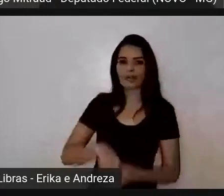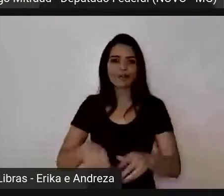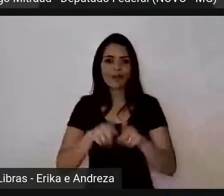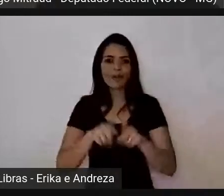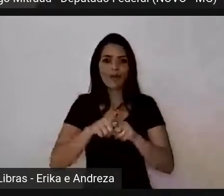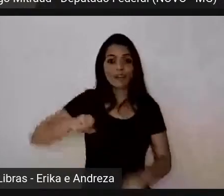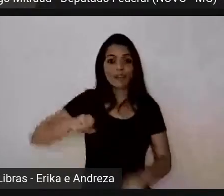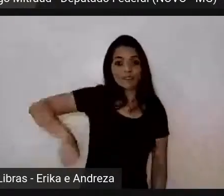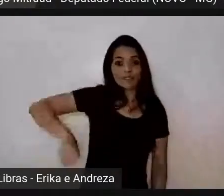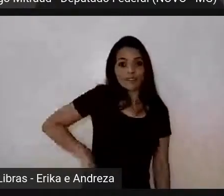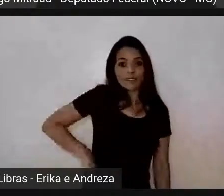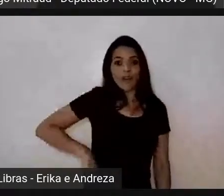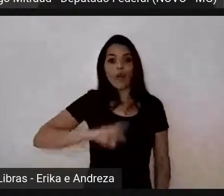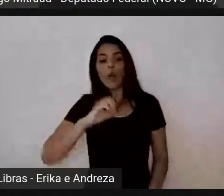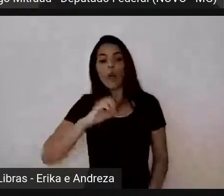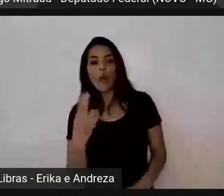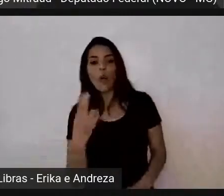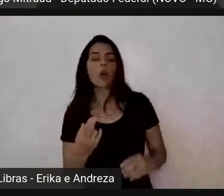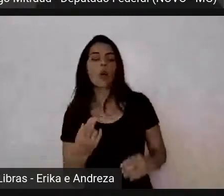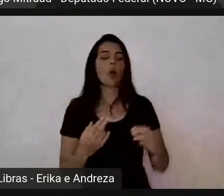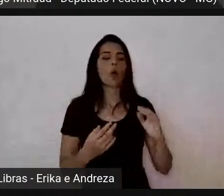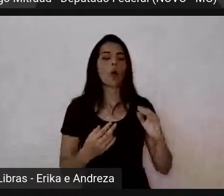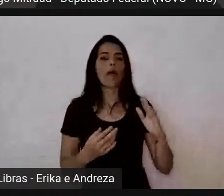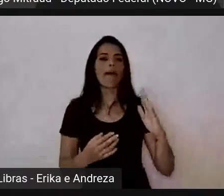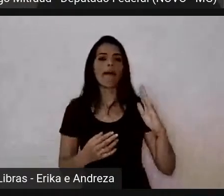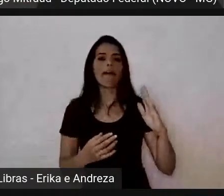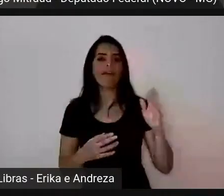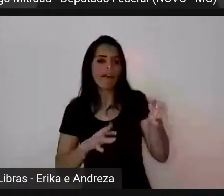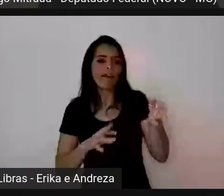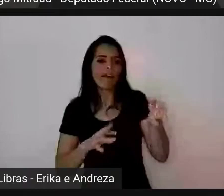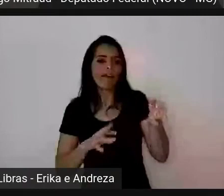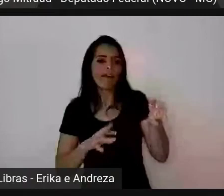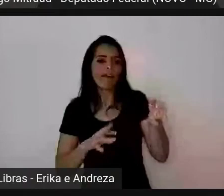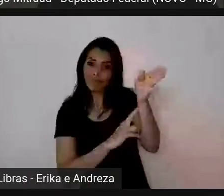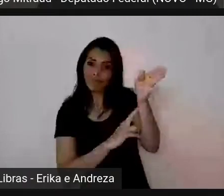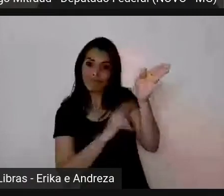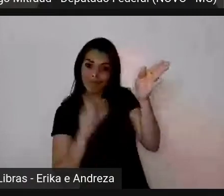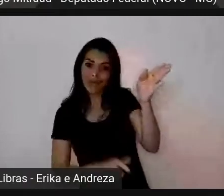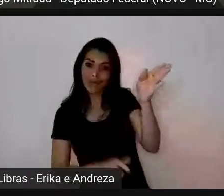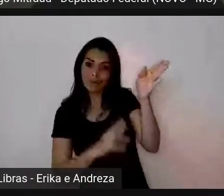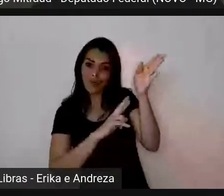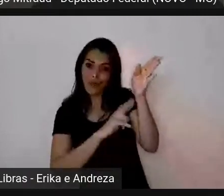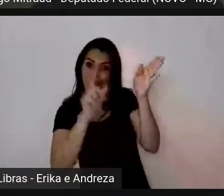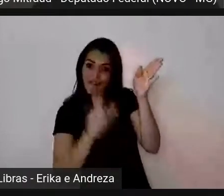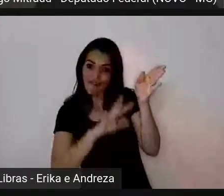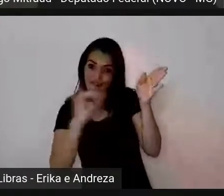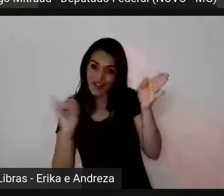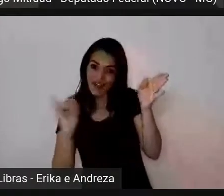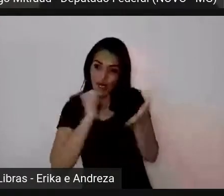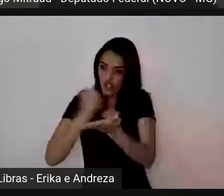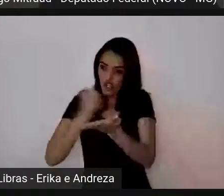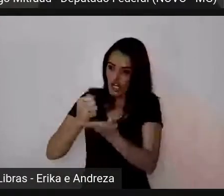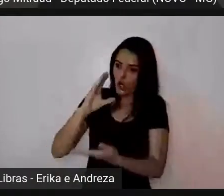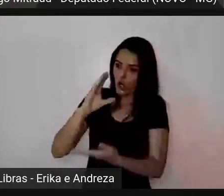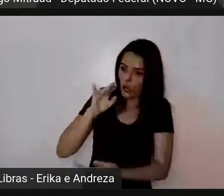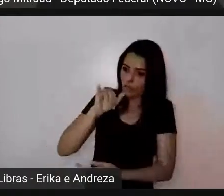com cargo comissionado, não é o auditor fiscal, né? São funções técnicas que não têm necessidade, às vezes,